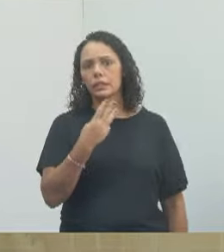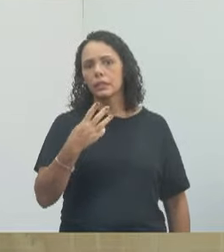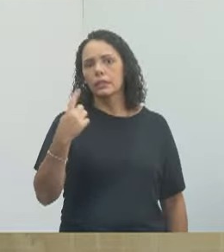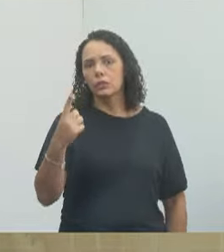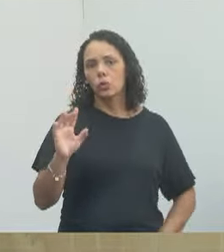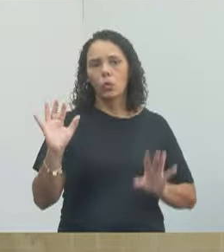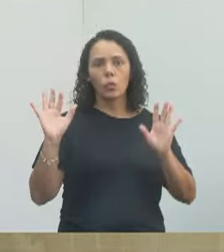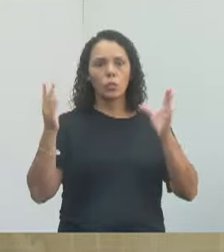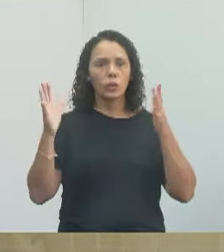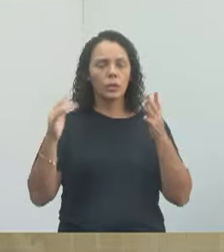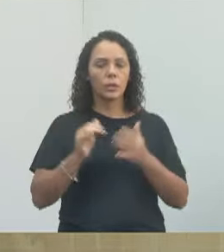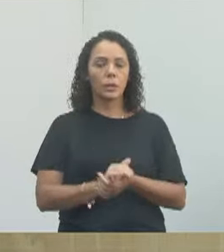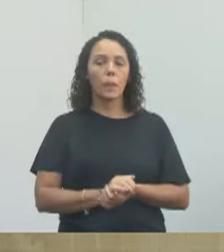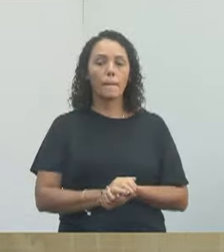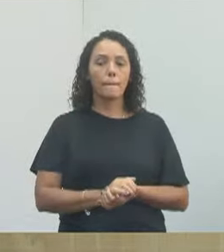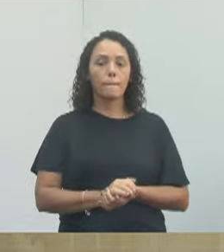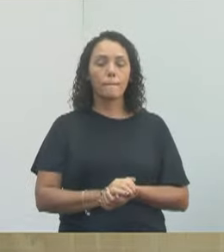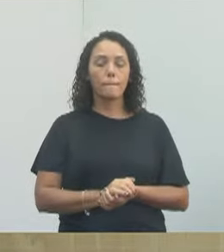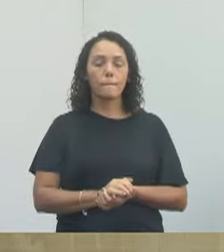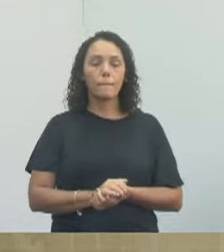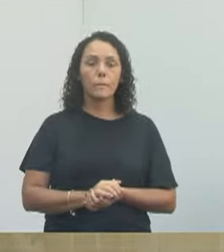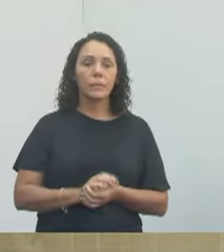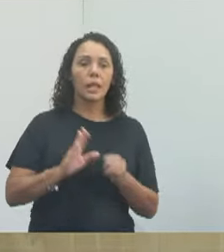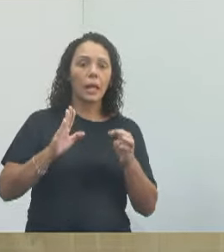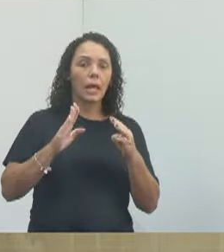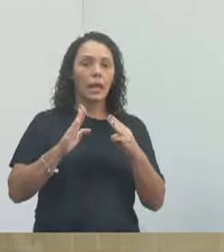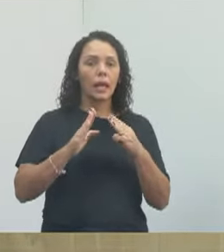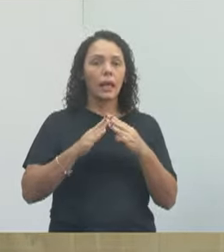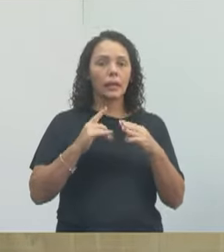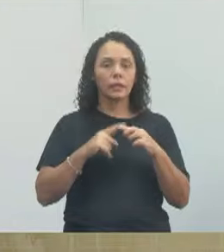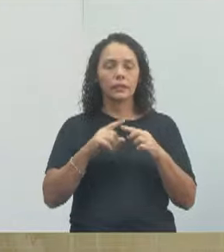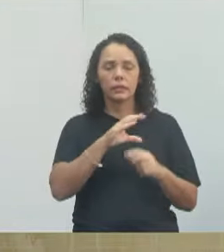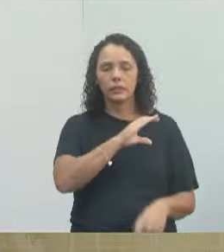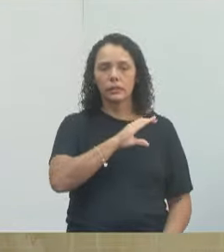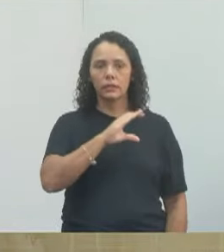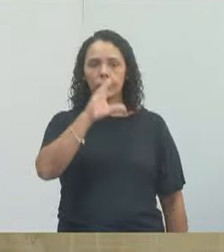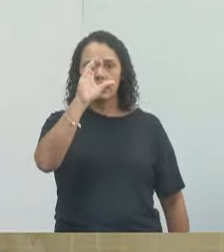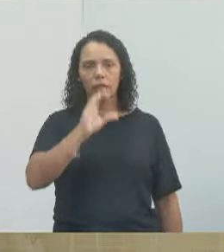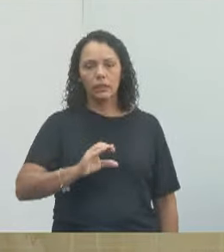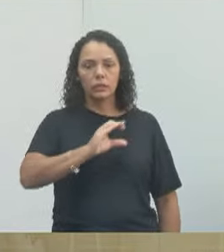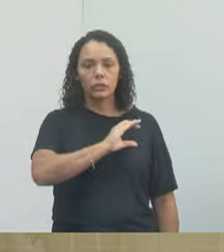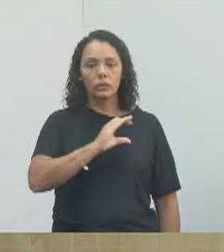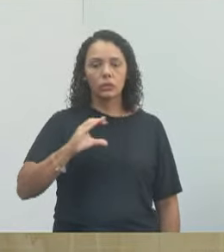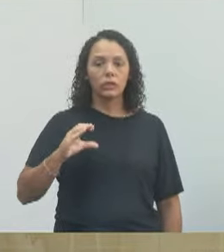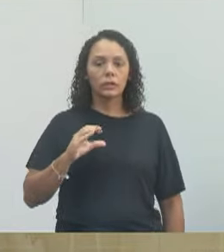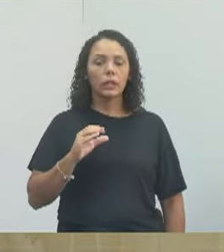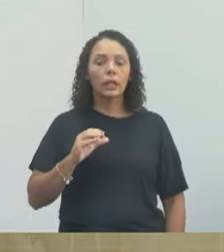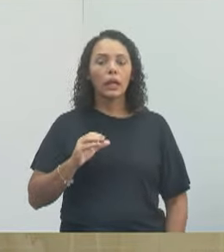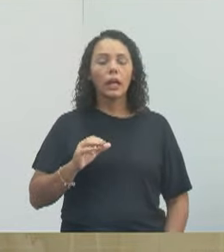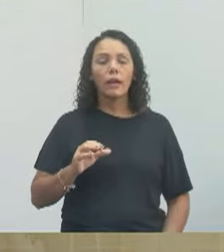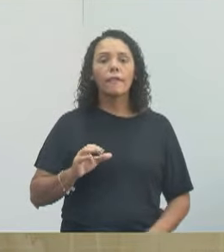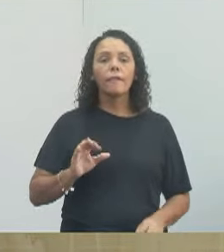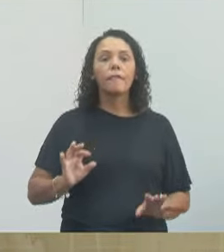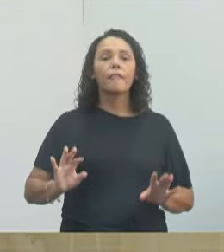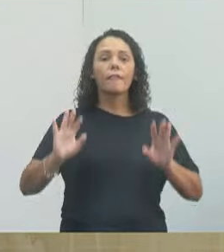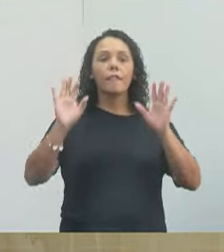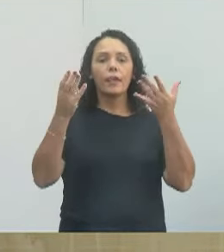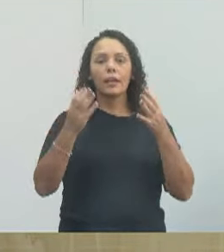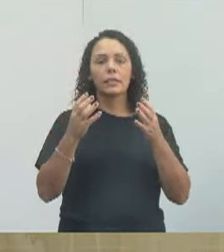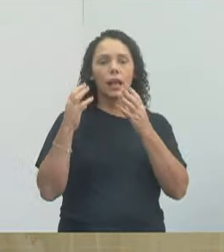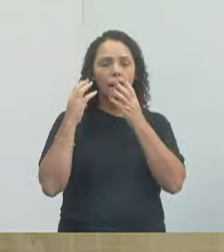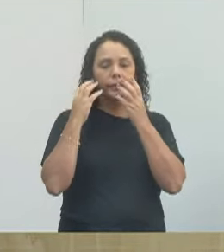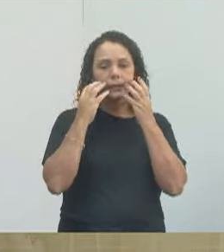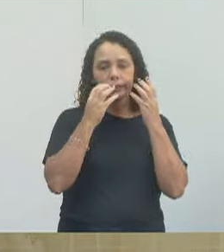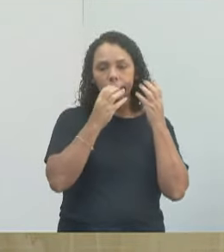relatório Paróquia Nossa Senhora do Paraíso realizada pela realização da 18ª festa do milha ocorrida nos